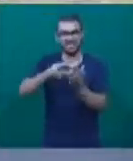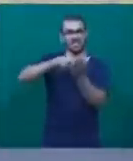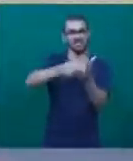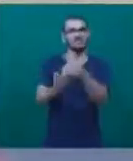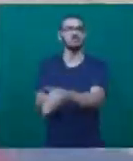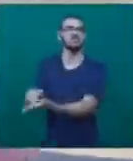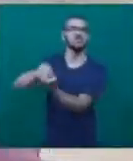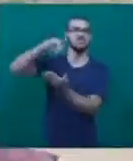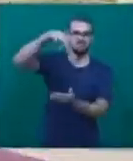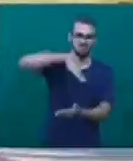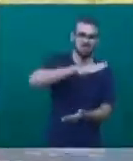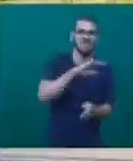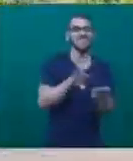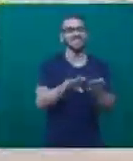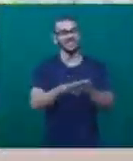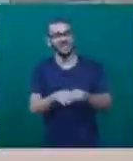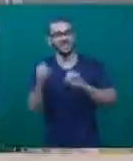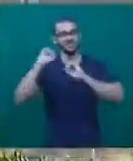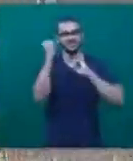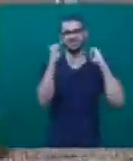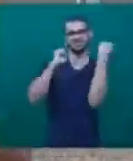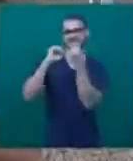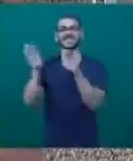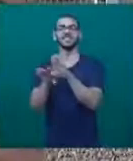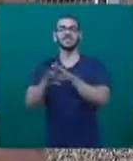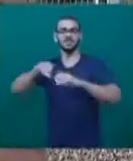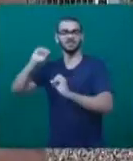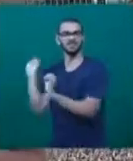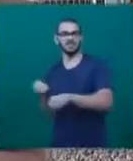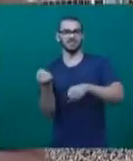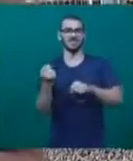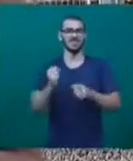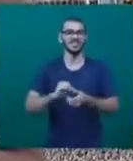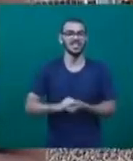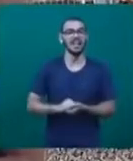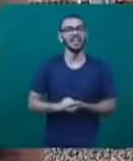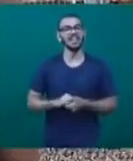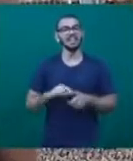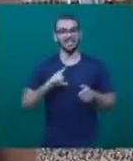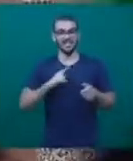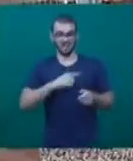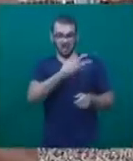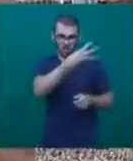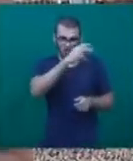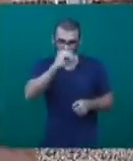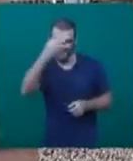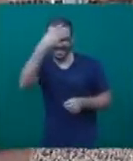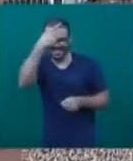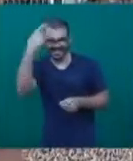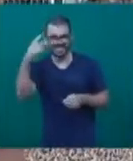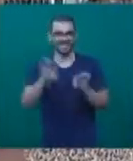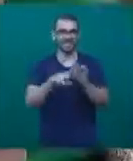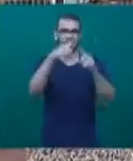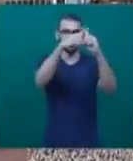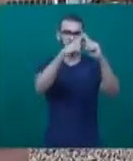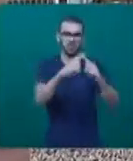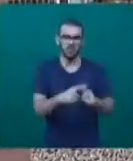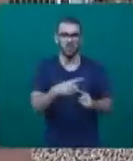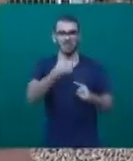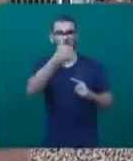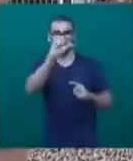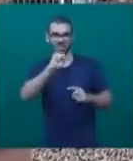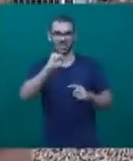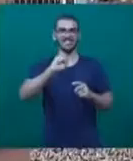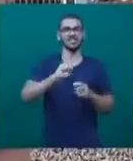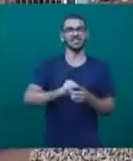o karatê, o softball e o beisebol. Com essa inclusão, serão mais de 400 atletas e 18 disputas nos Jogos Olímpicos